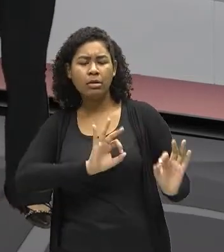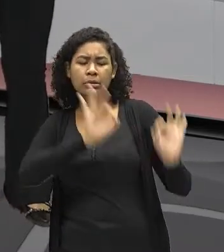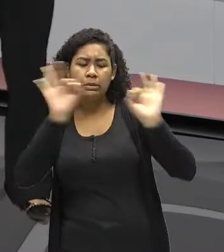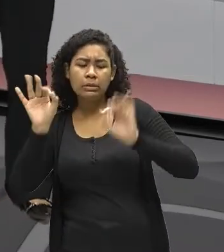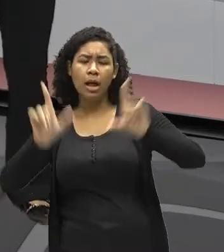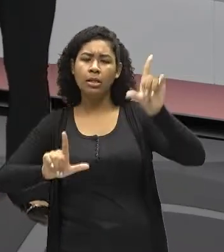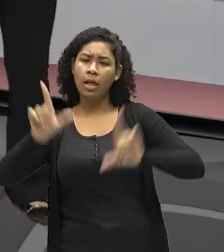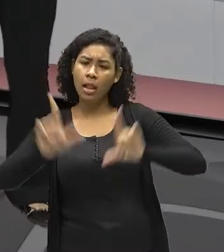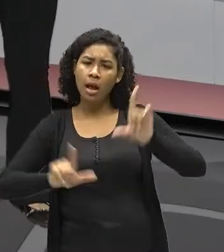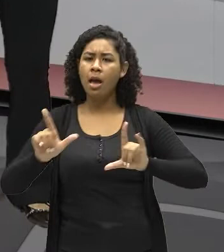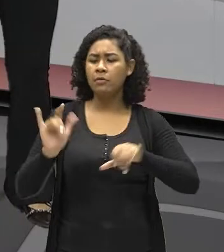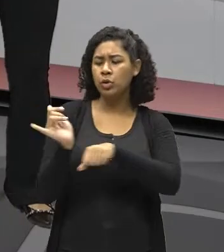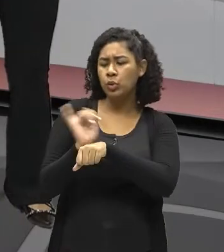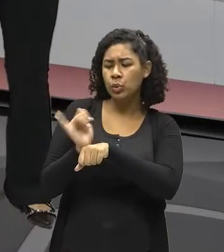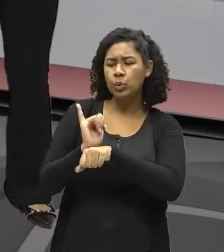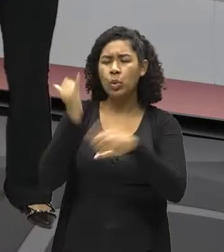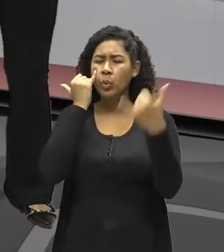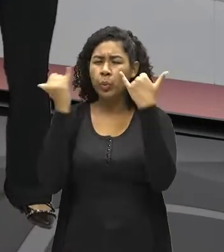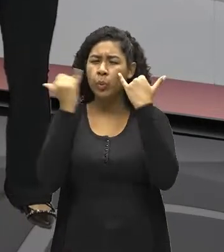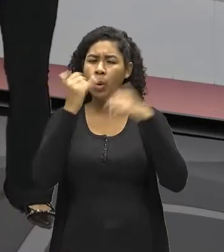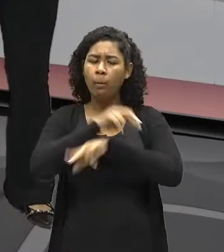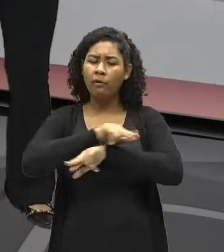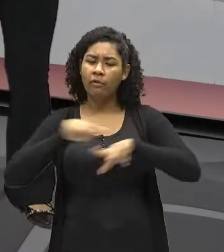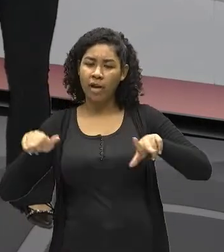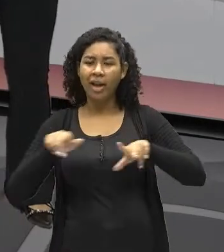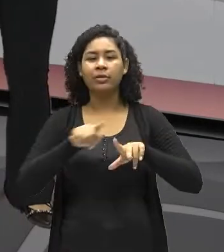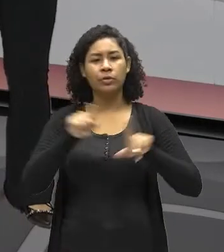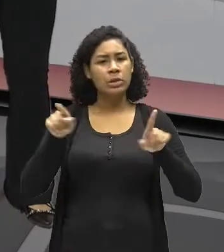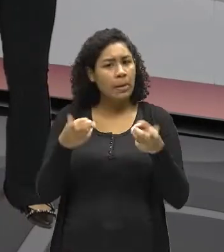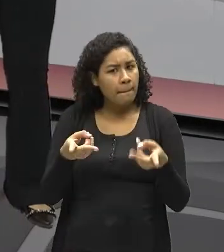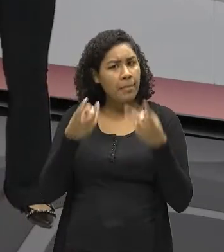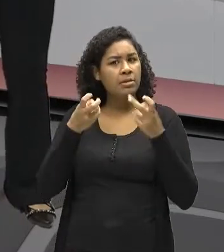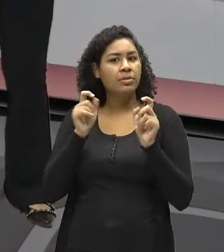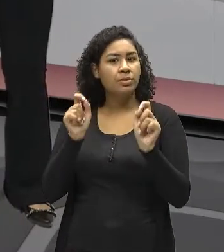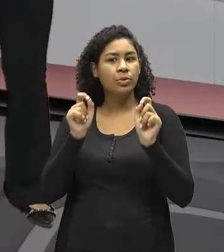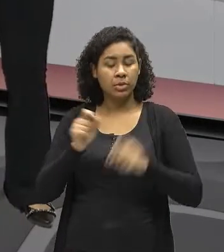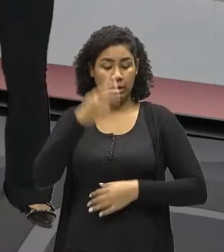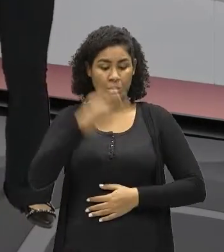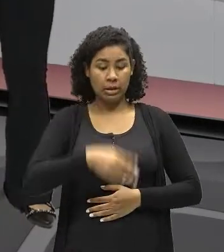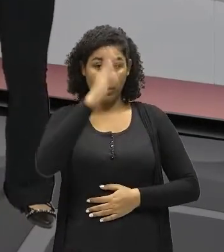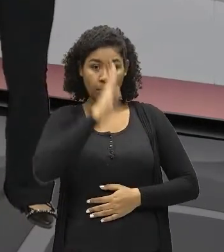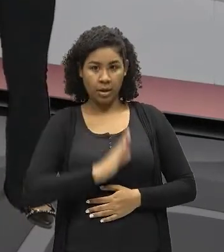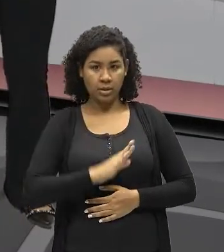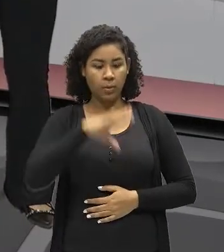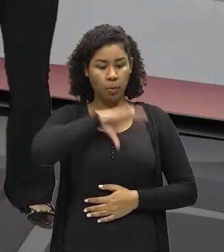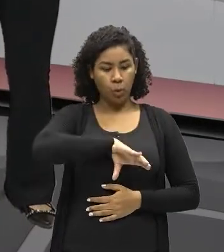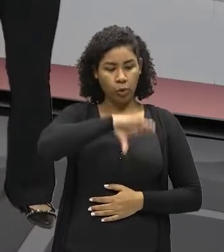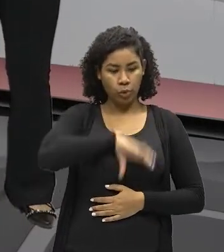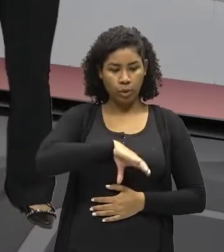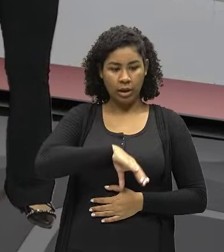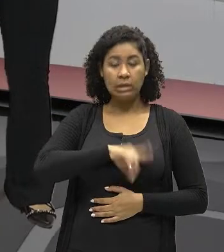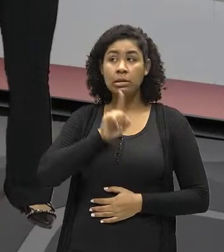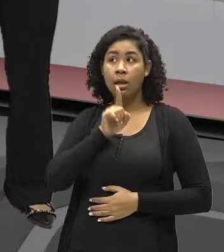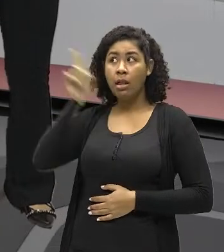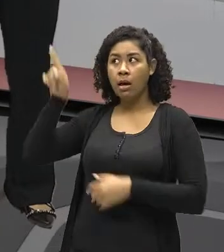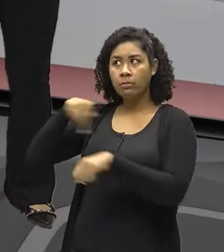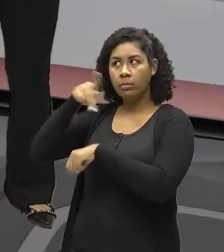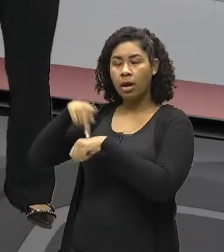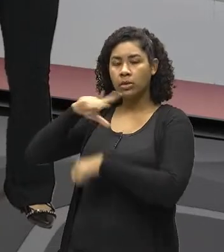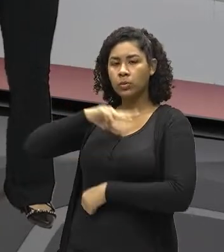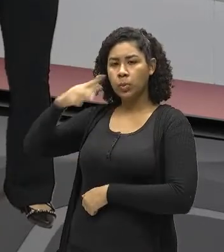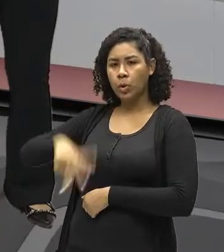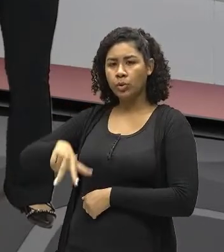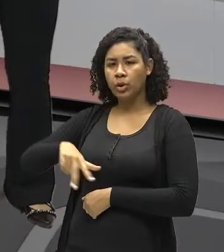observar que a nossa língua portuguesa falada aqui no território brasileiro, ela é diferente da língua portuguesa falada no